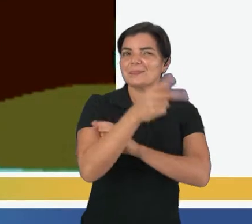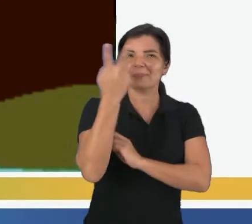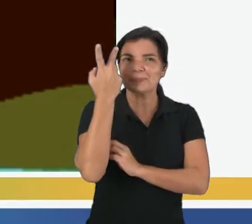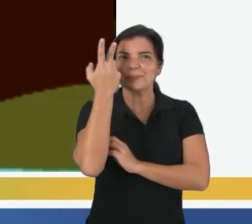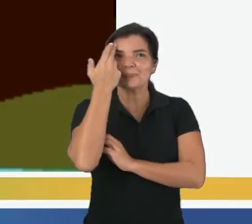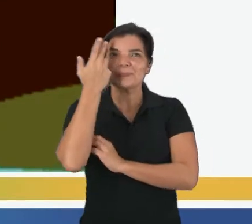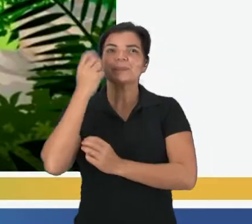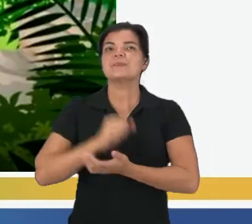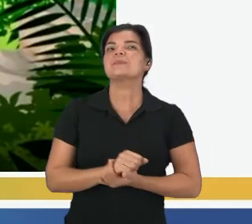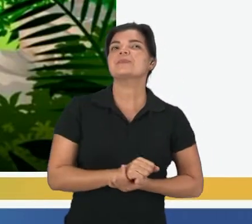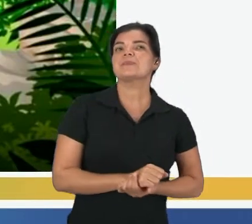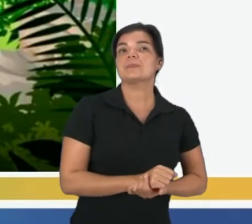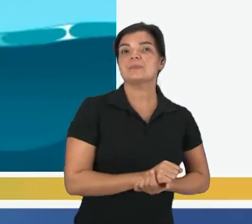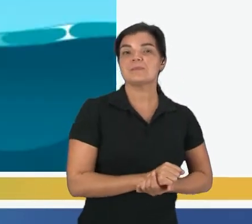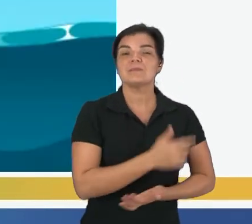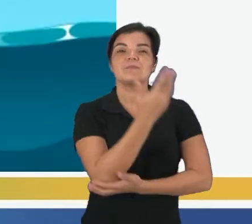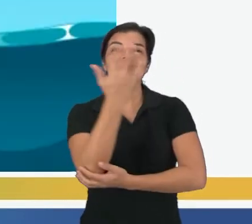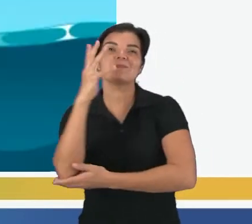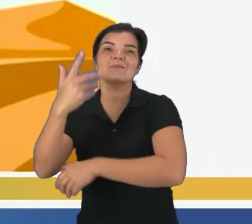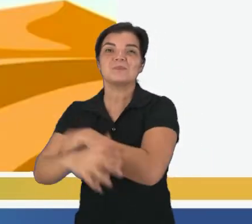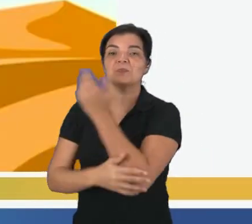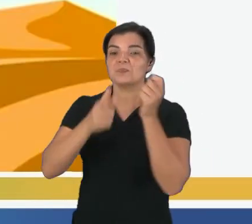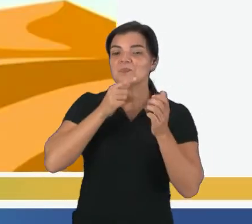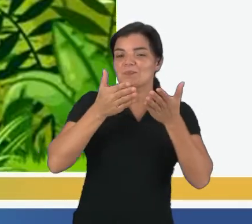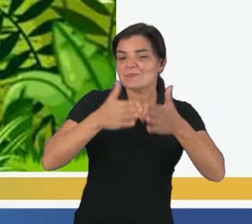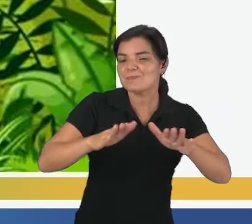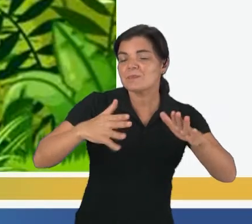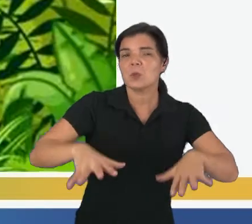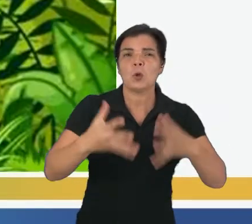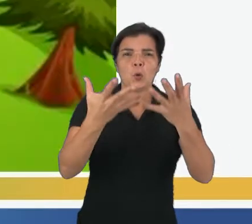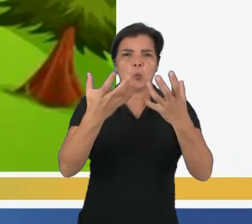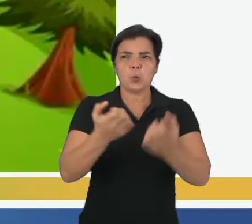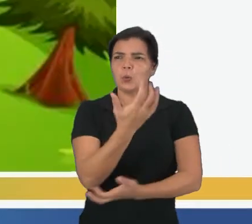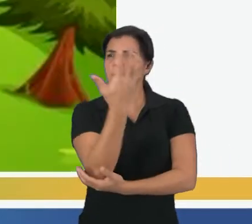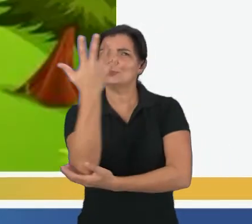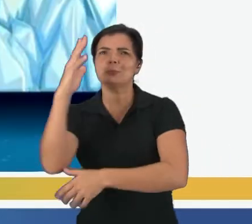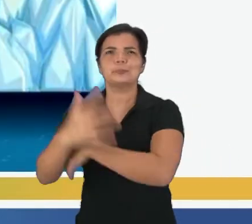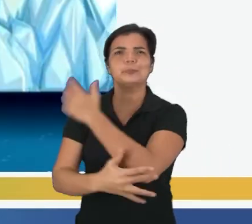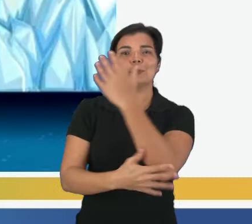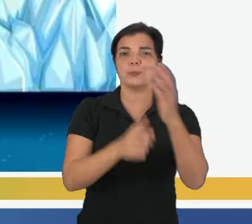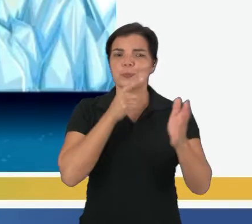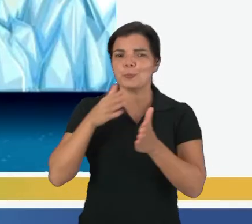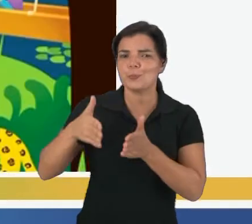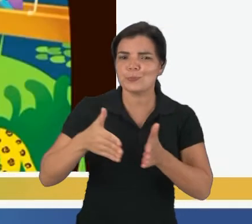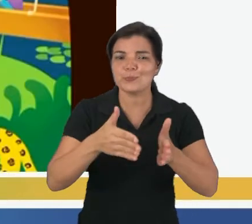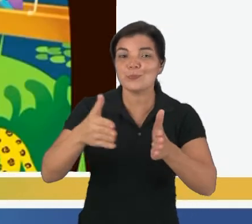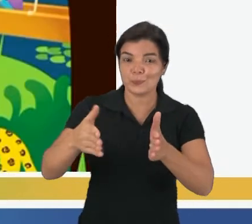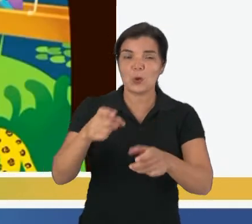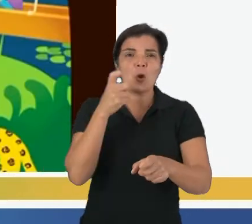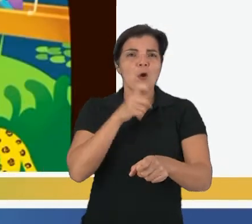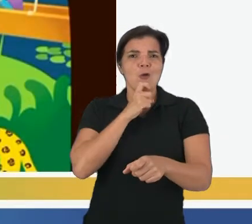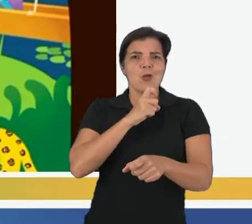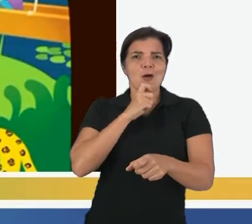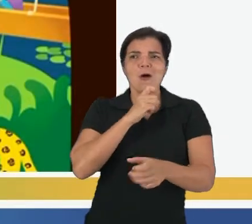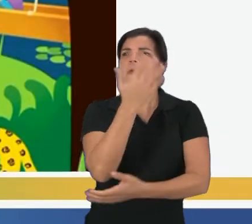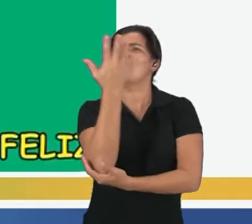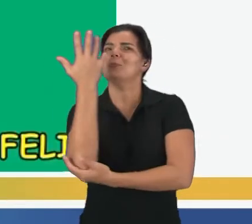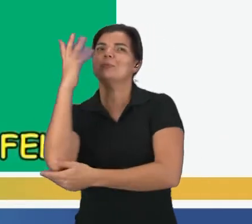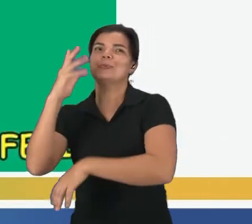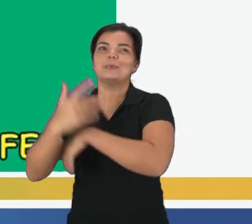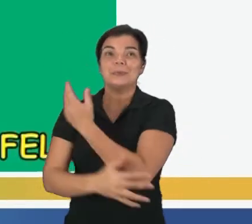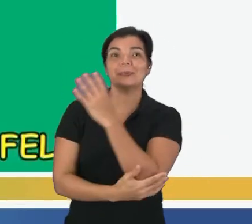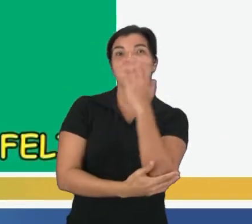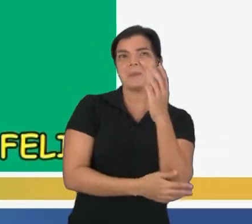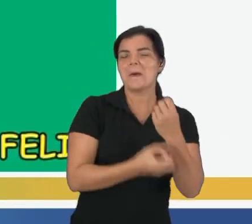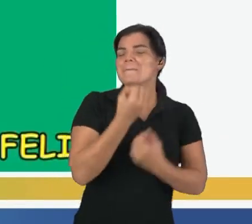habitat. Na selva, no oceano, no deserto, na floresta, no rio, na geleira ou no Pantanal.